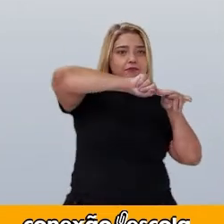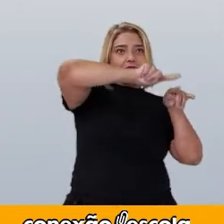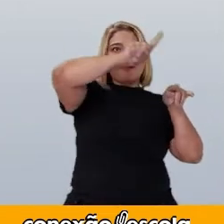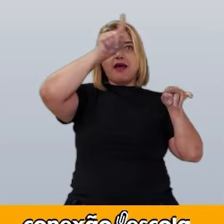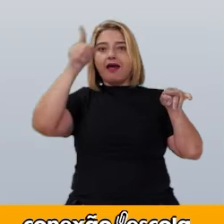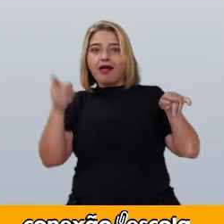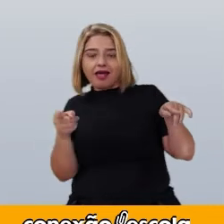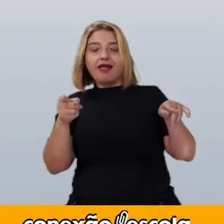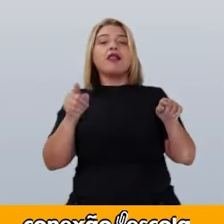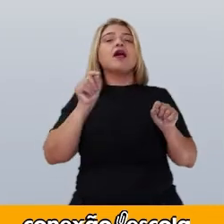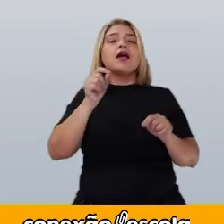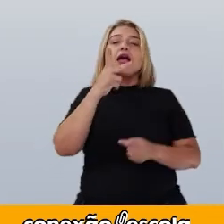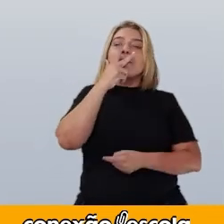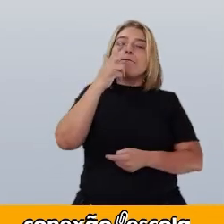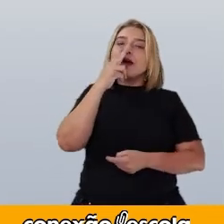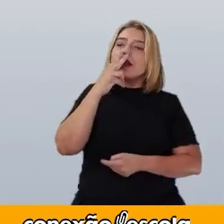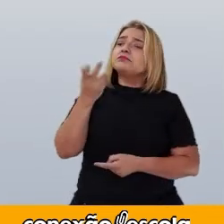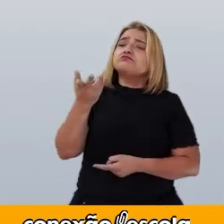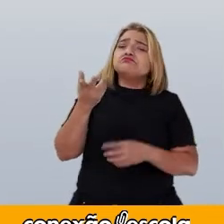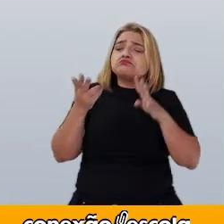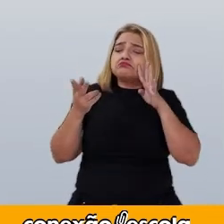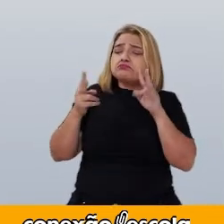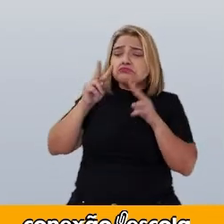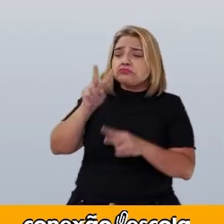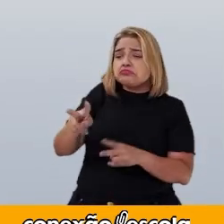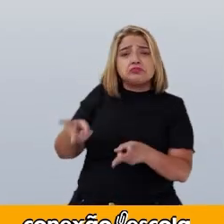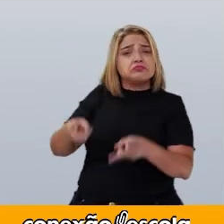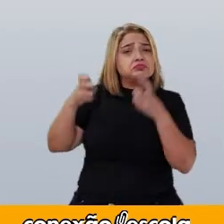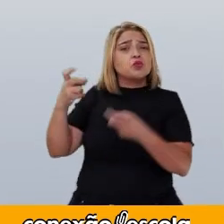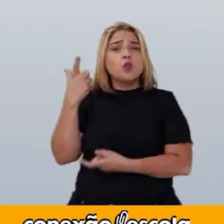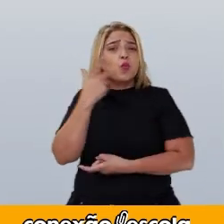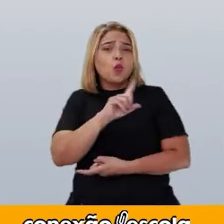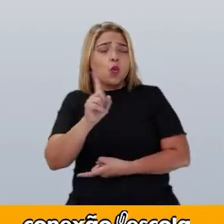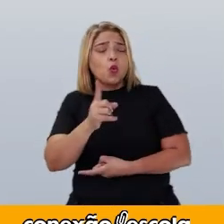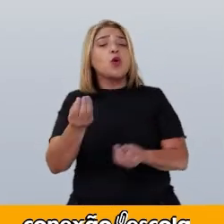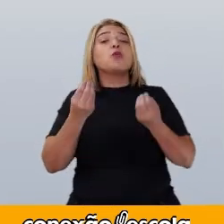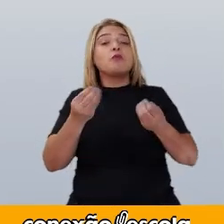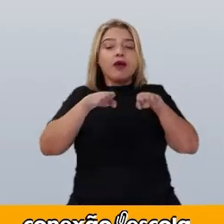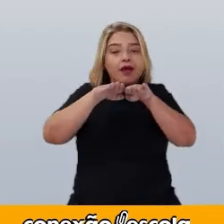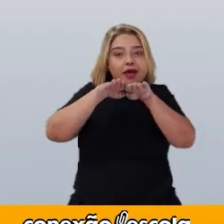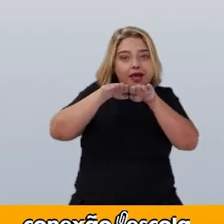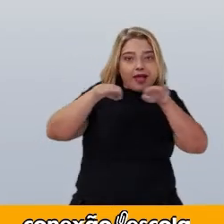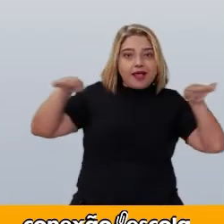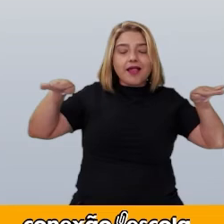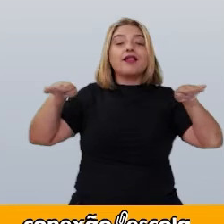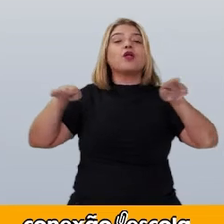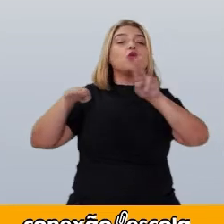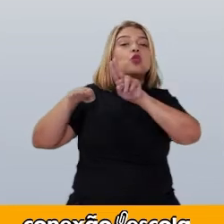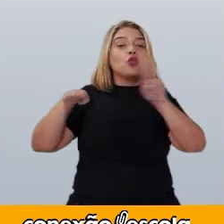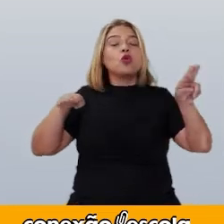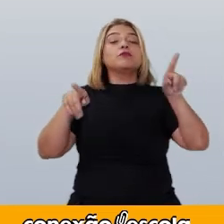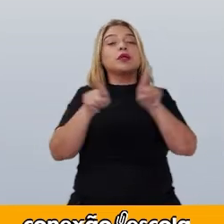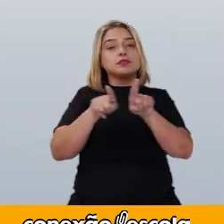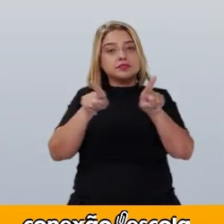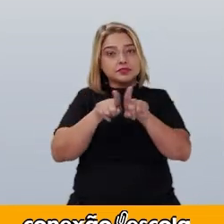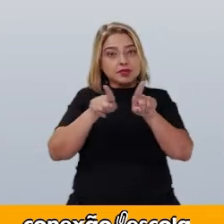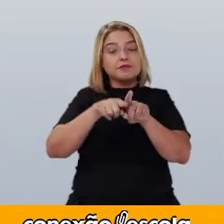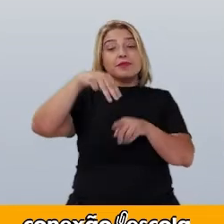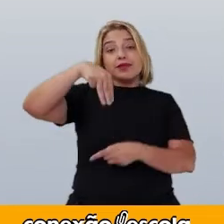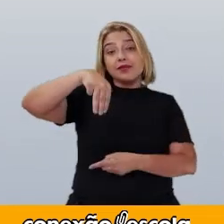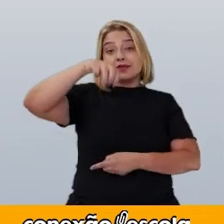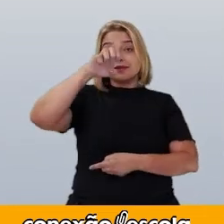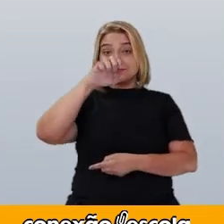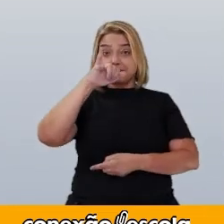a impressão de que ele nem está lá. O ângulo raso também é chamado de ângulo